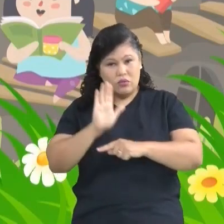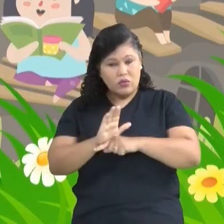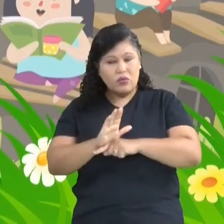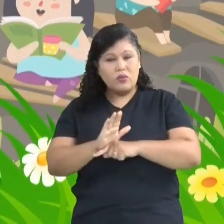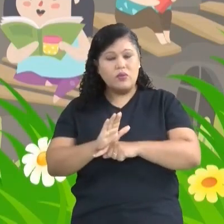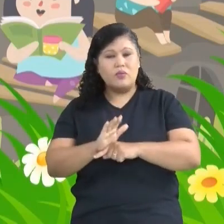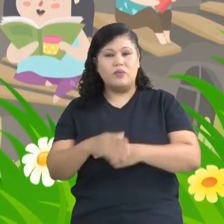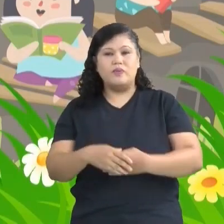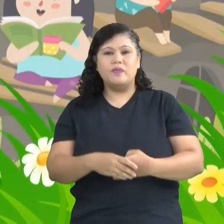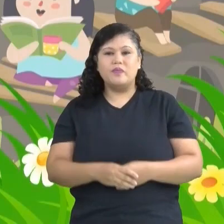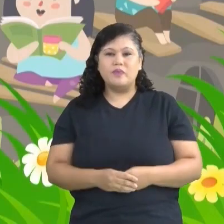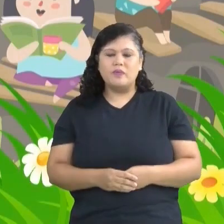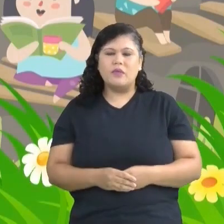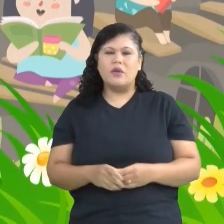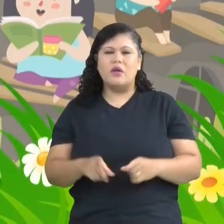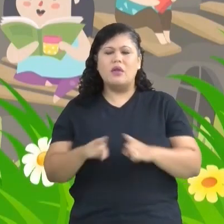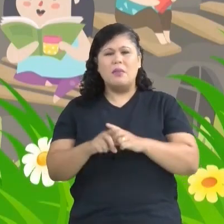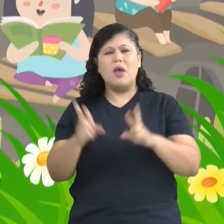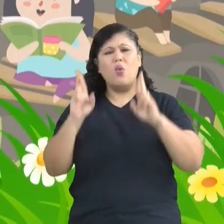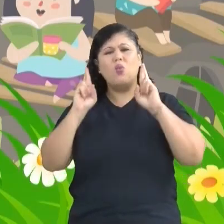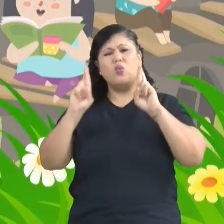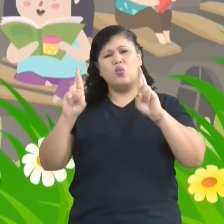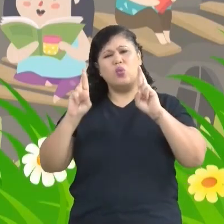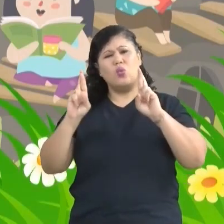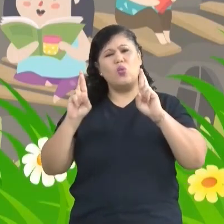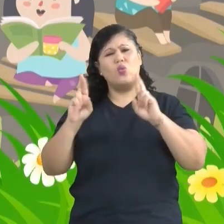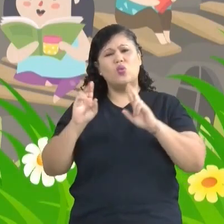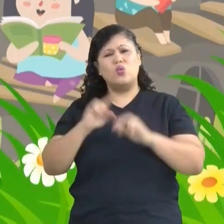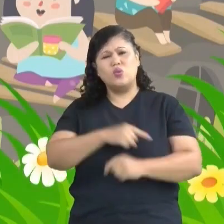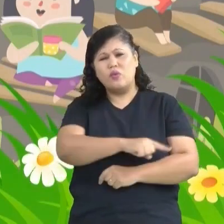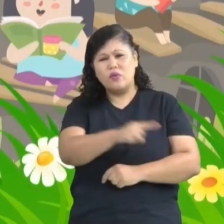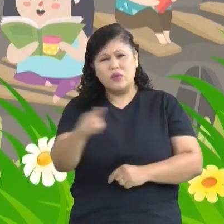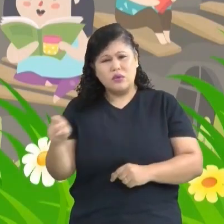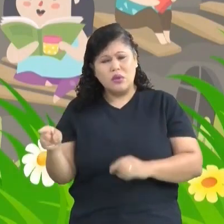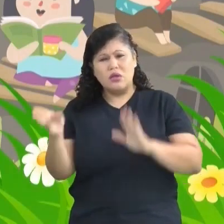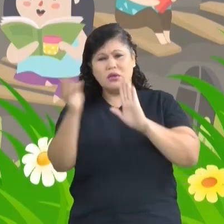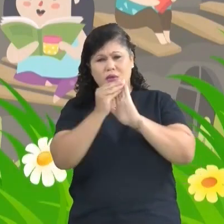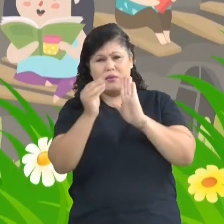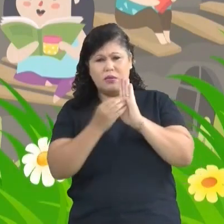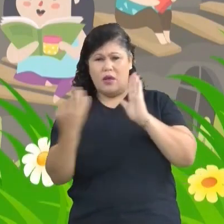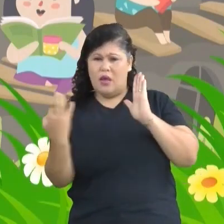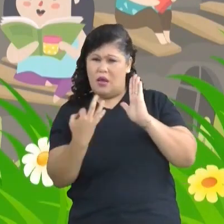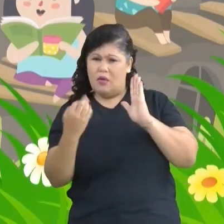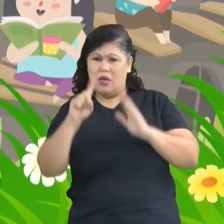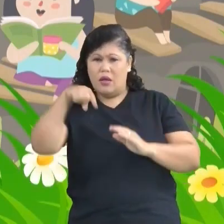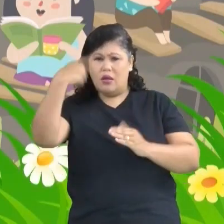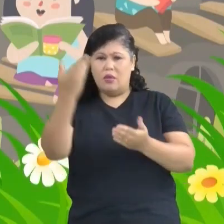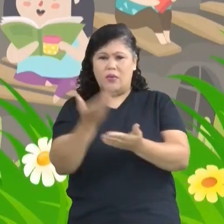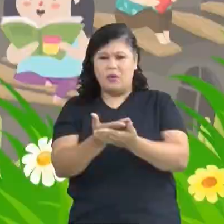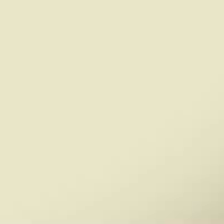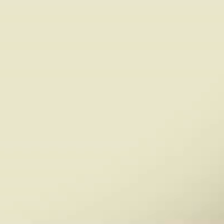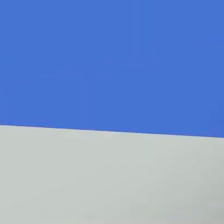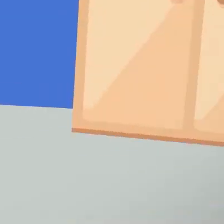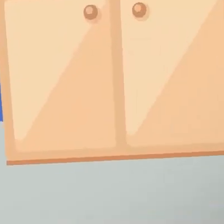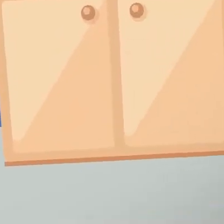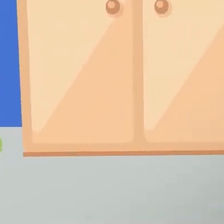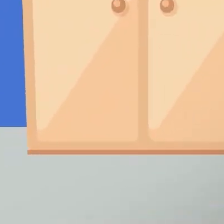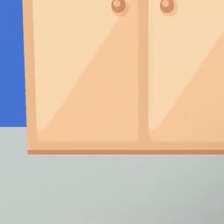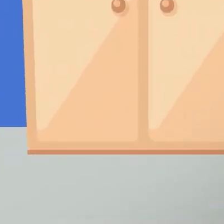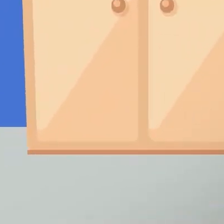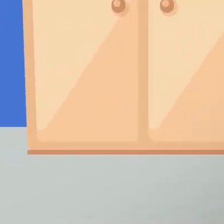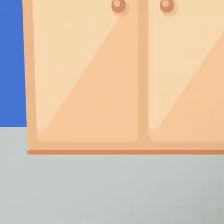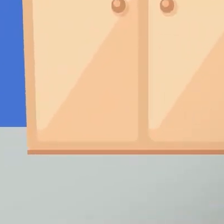uma aula. E eu desejo para vocês um excelente conteúdo e até a próxima aula.